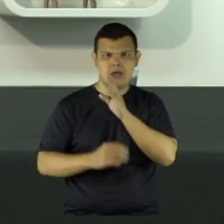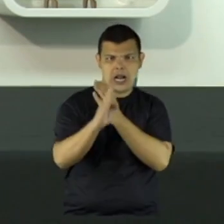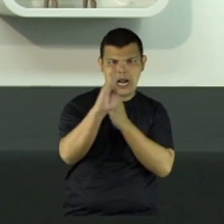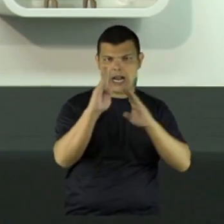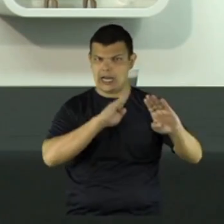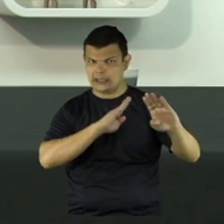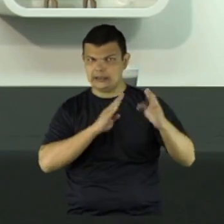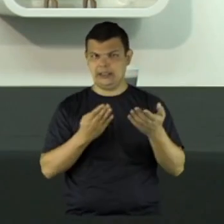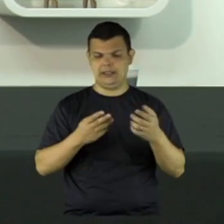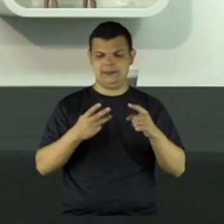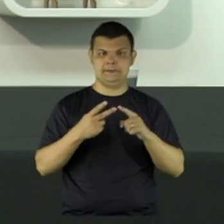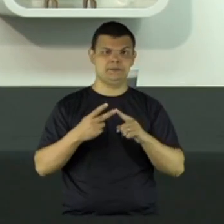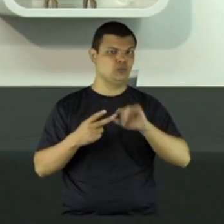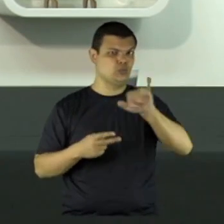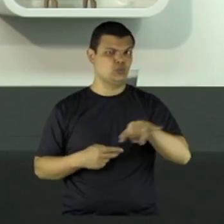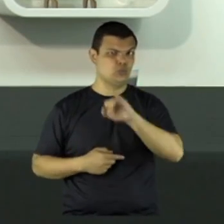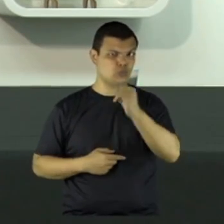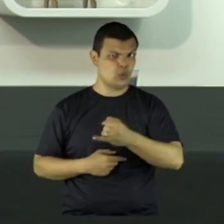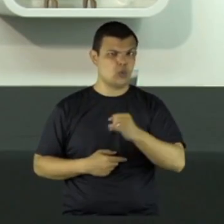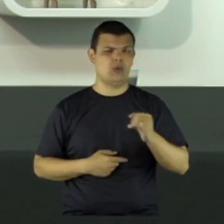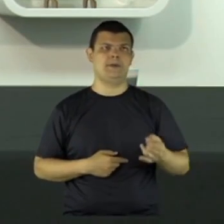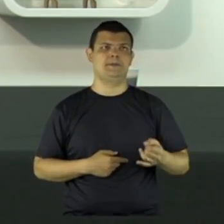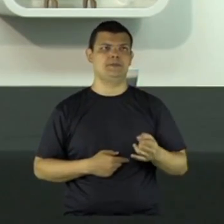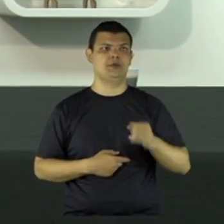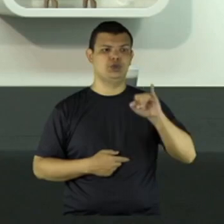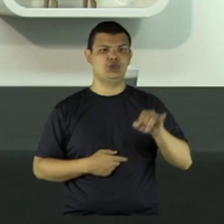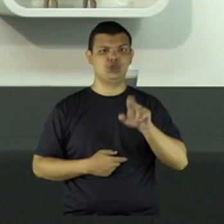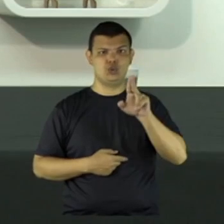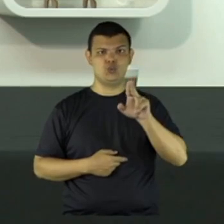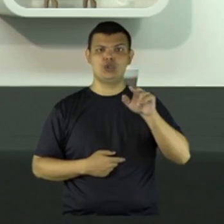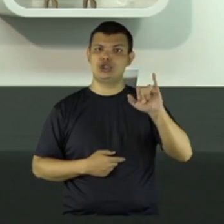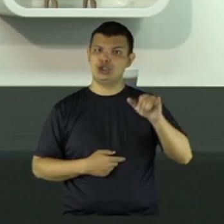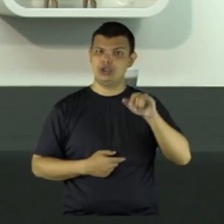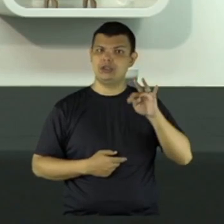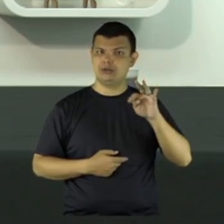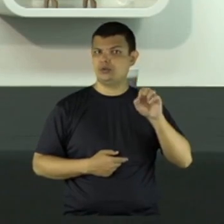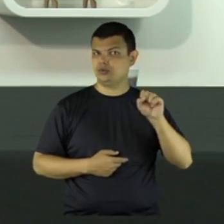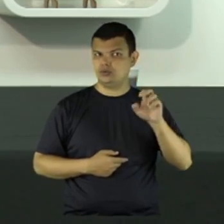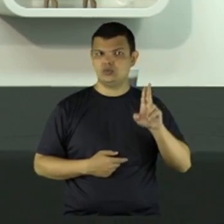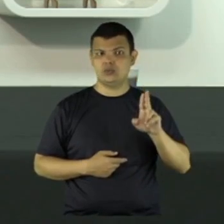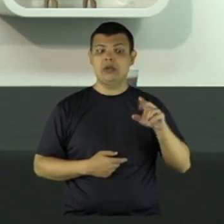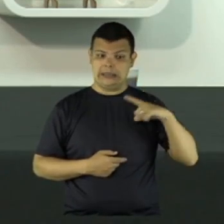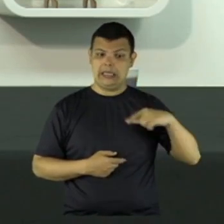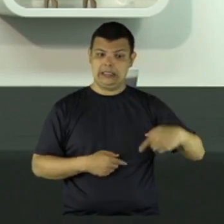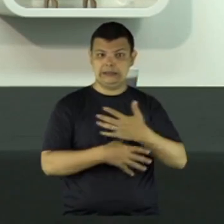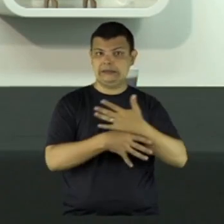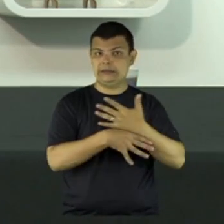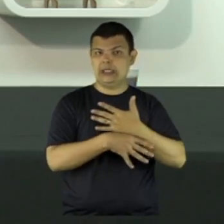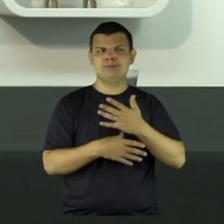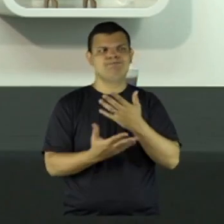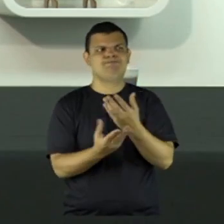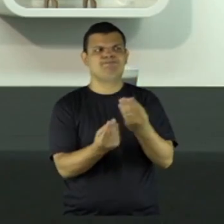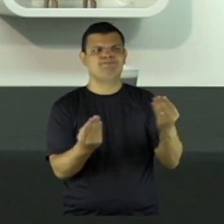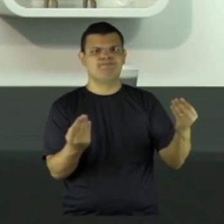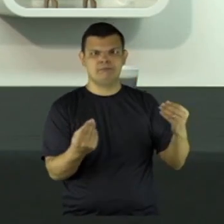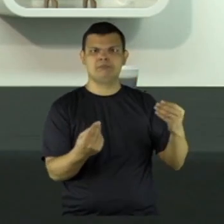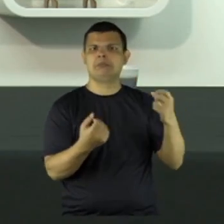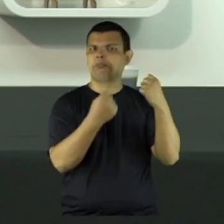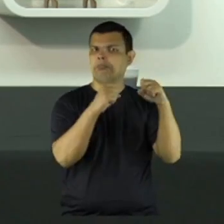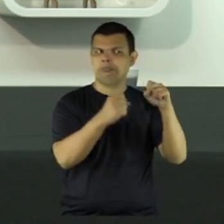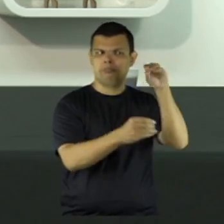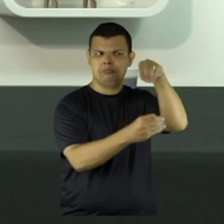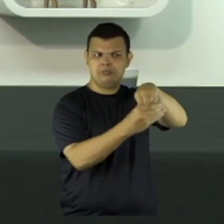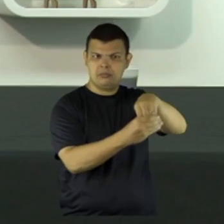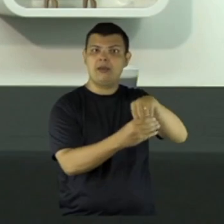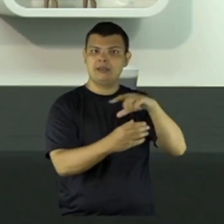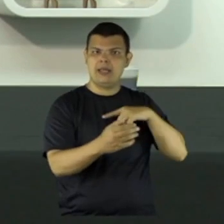karatê, no judô, no jiu-jitsu. Temos muitas academias na nossa cidade que têm essas modalidades de